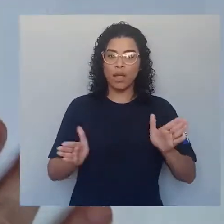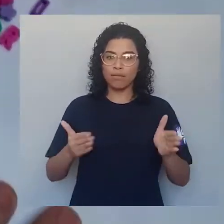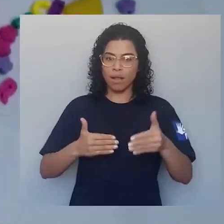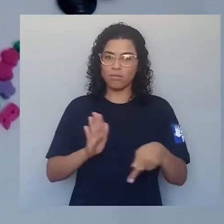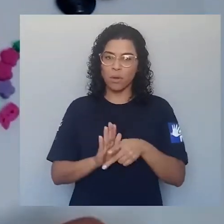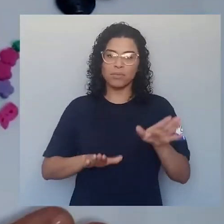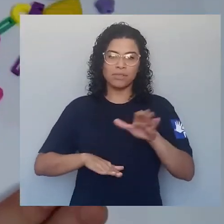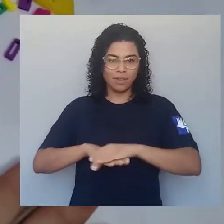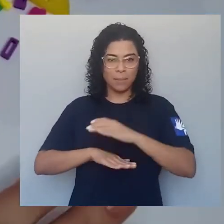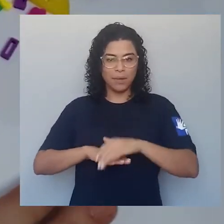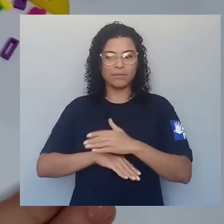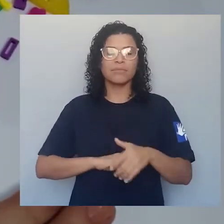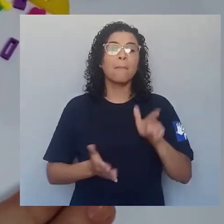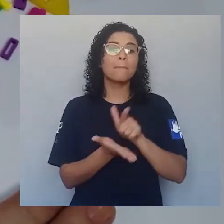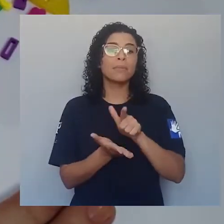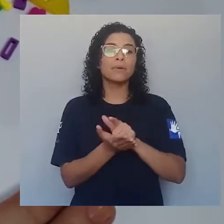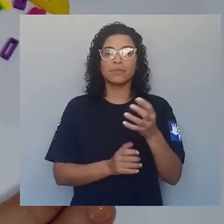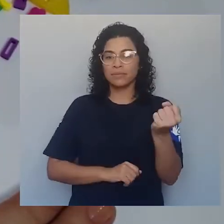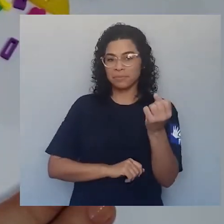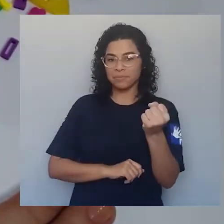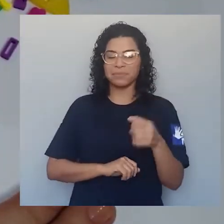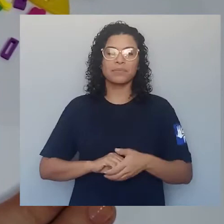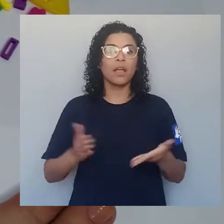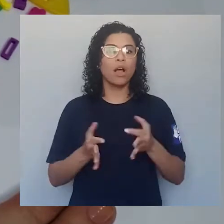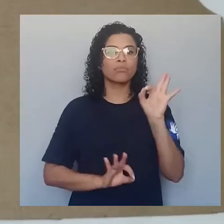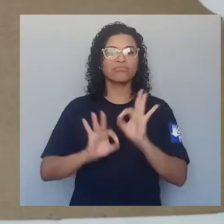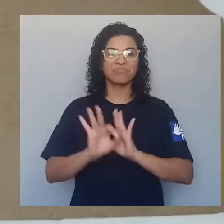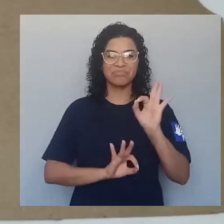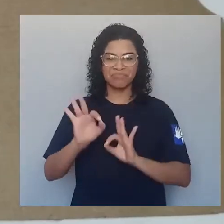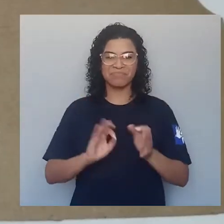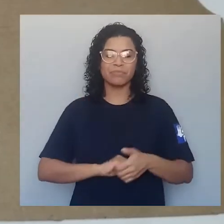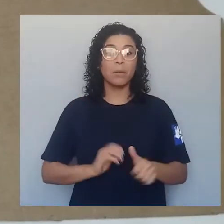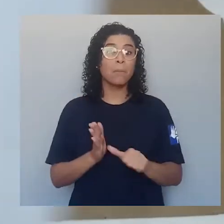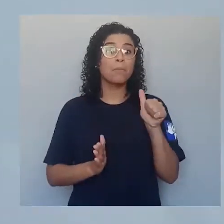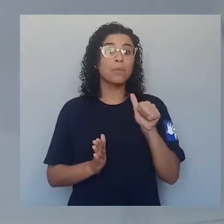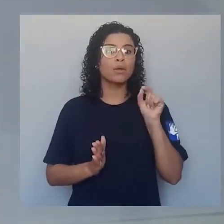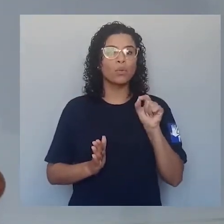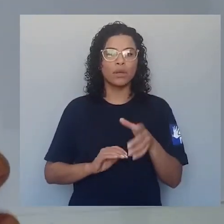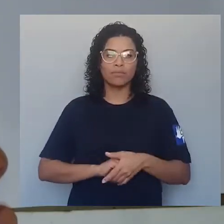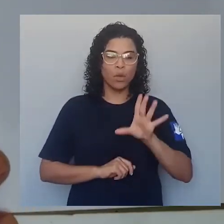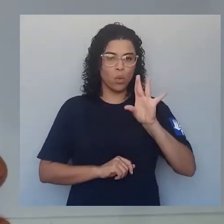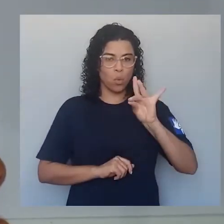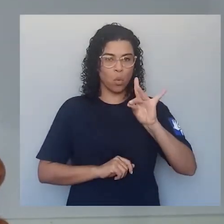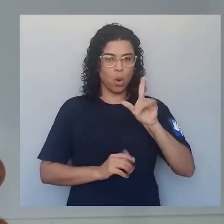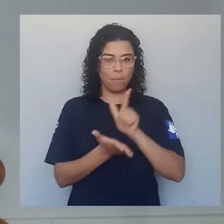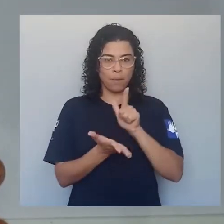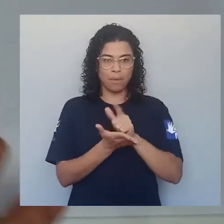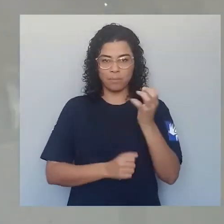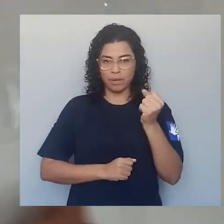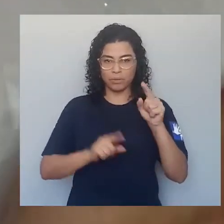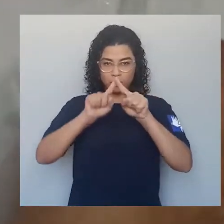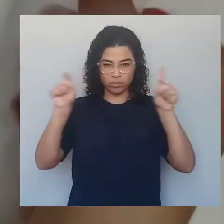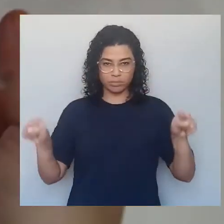gente? Vamos precisar também de uma folha de sulfite. Agora é só montar. O primeiro passo é colar essa folha de sulfite